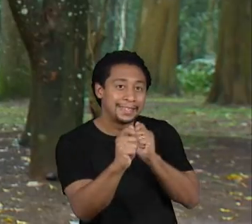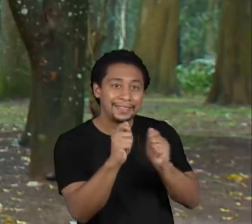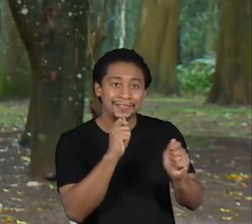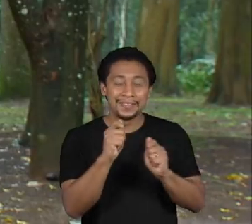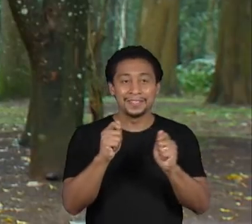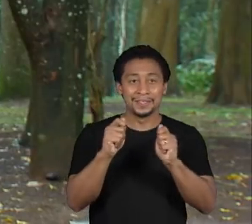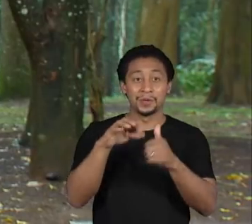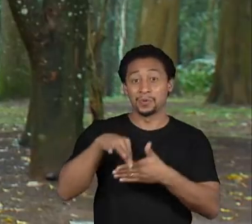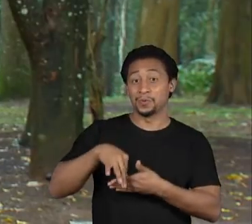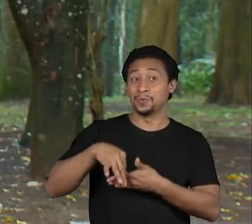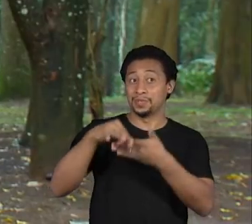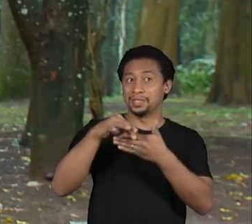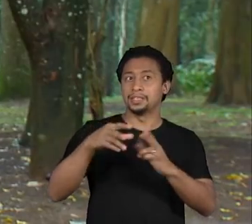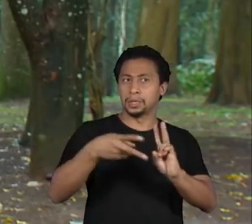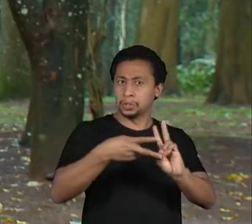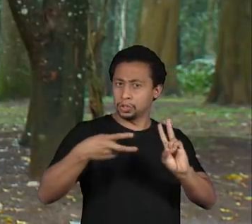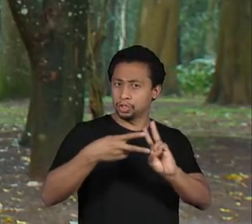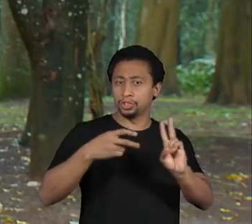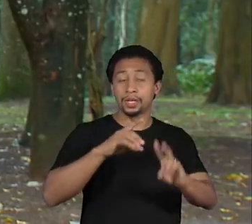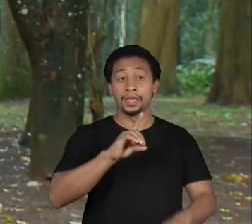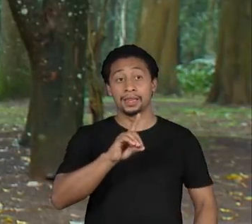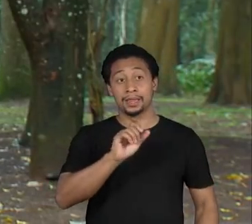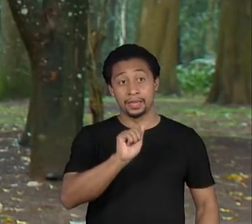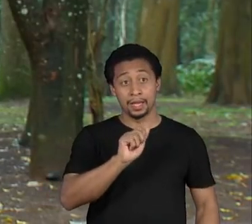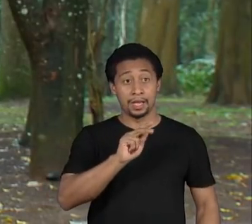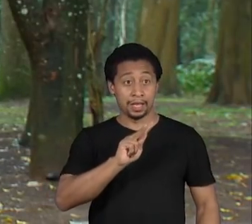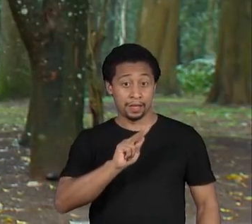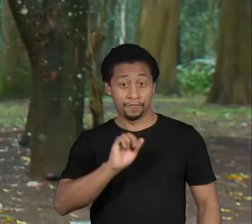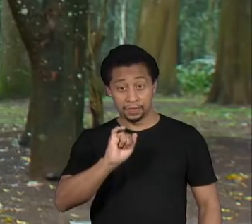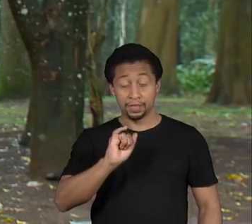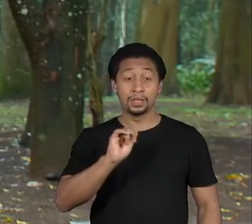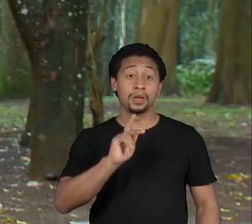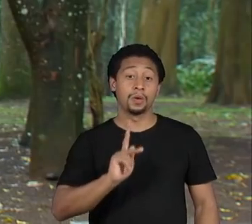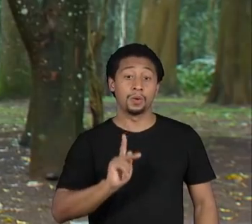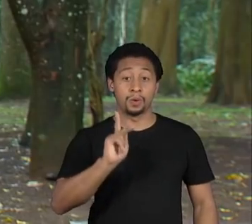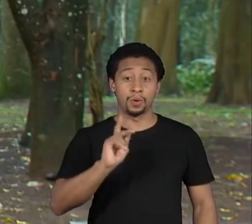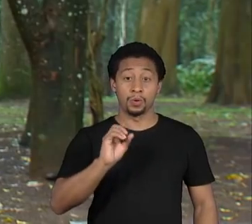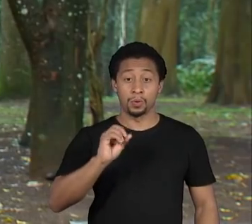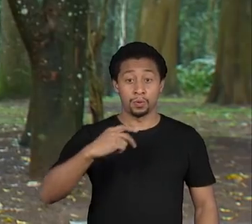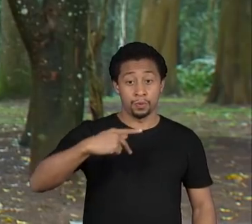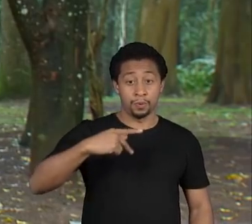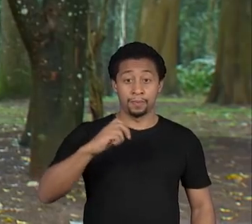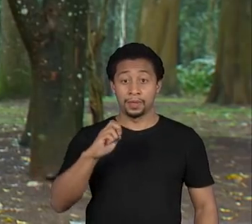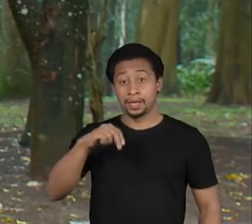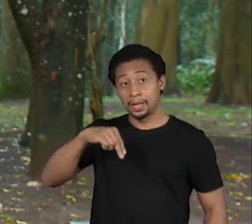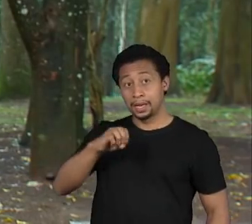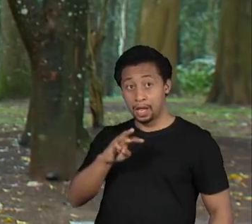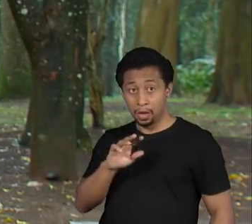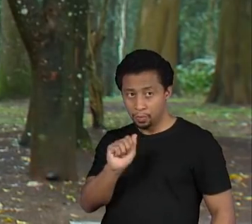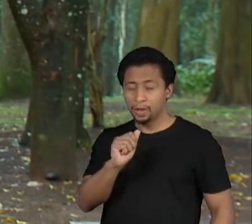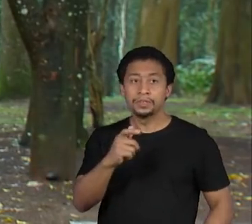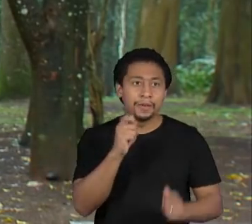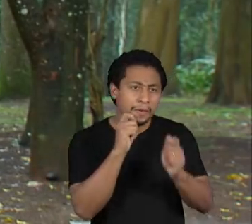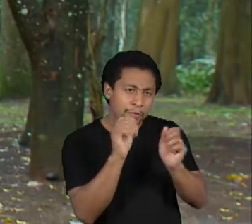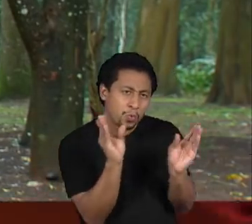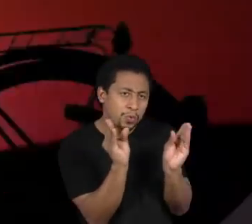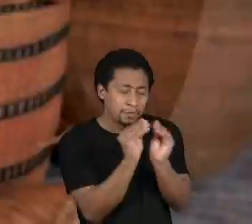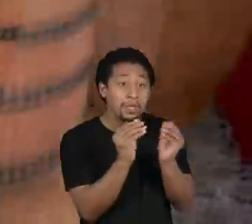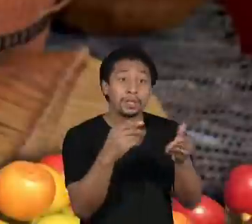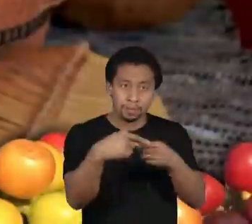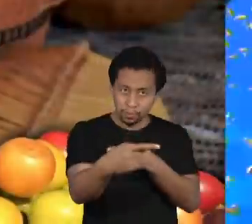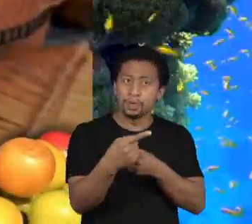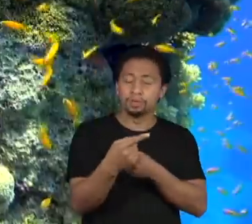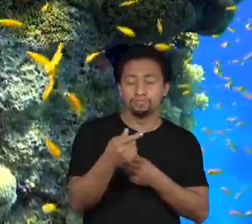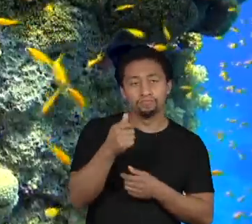xamã Yanomami, Davi Copenaua. Você acabou de ver um trecho e vale conferir inteira. E veja também.